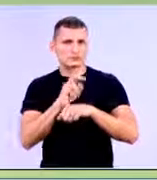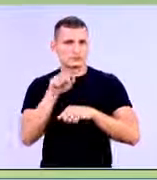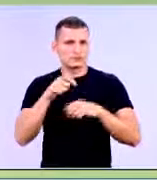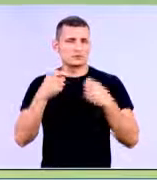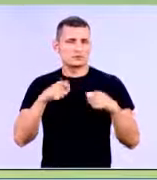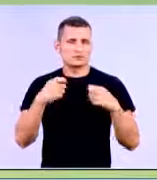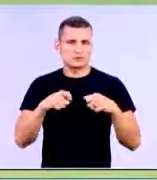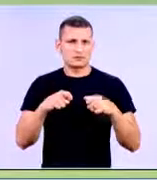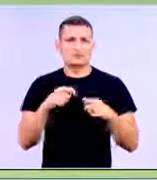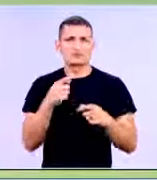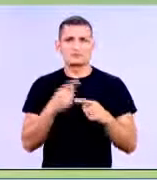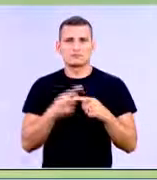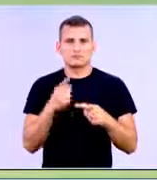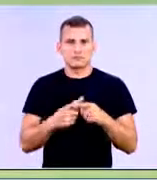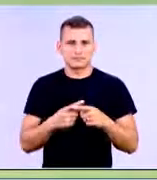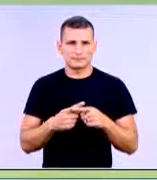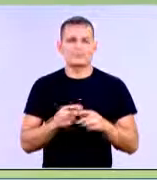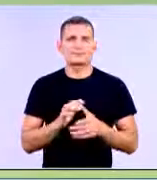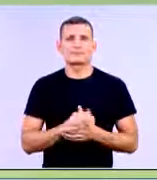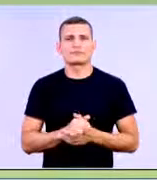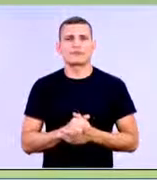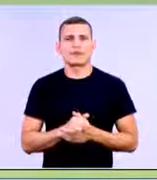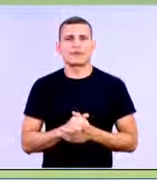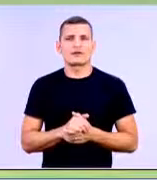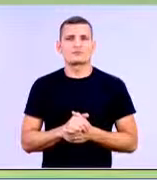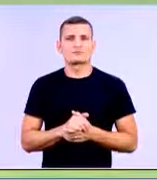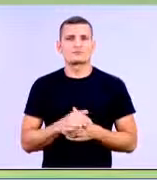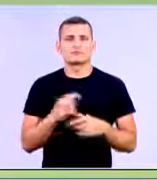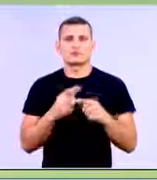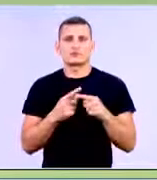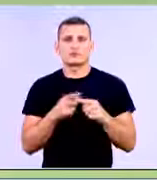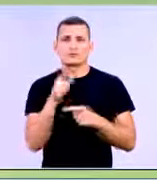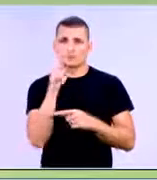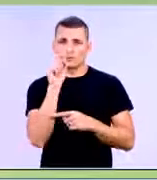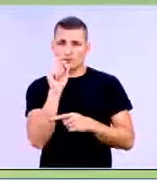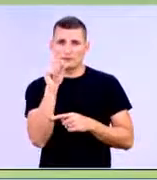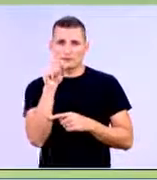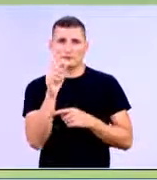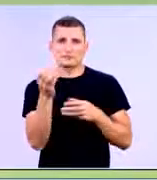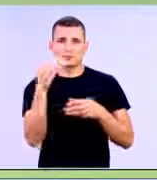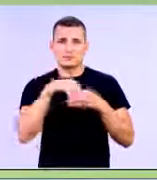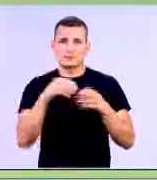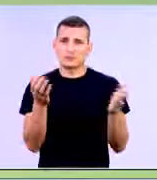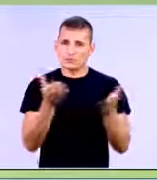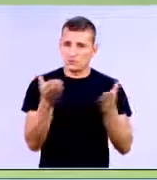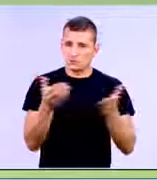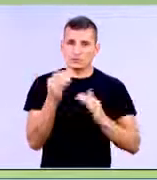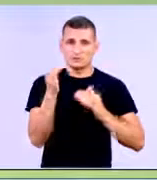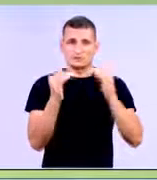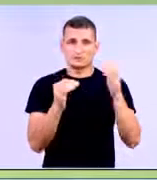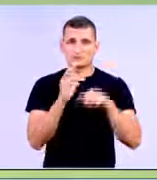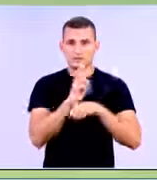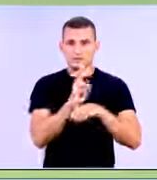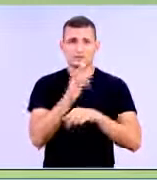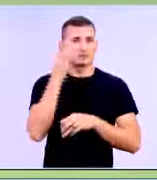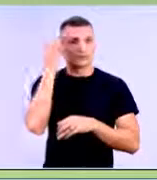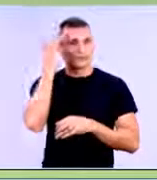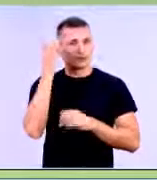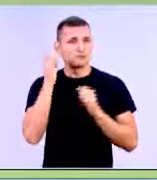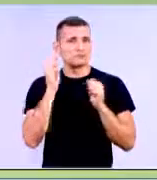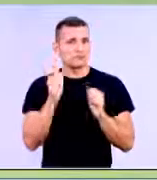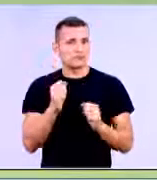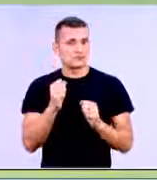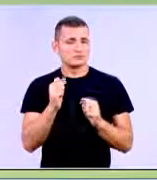necessários. Por quê? Eles são necessários porque o que você implementa hoje a nível de segurança, amanhã pode